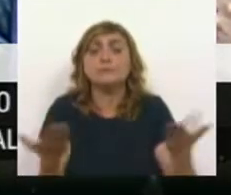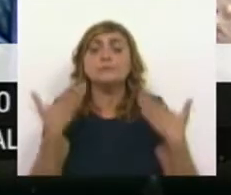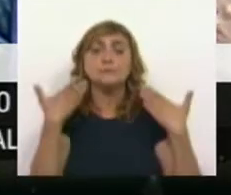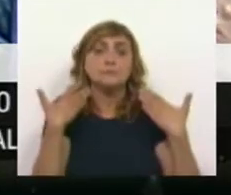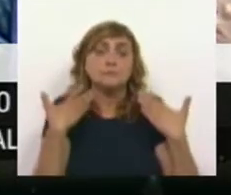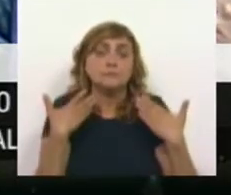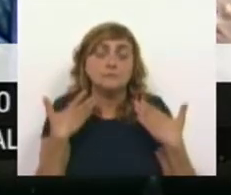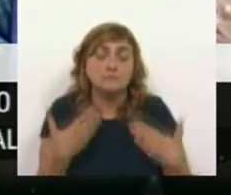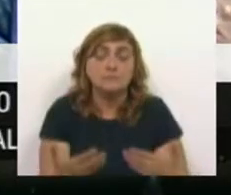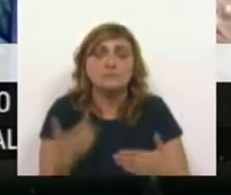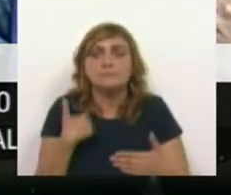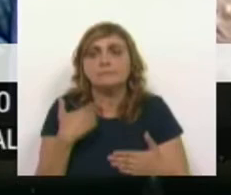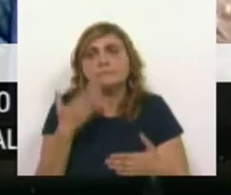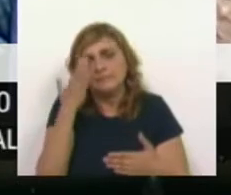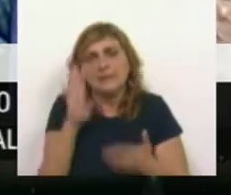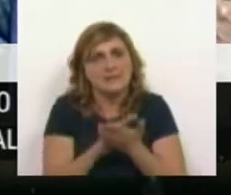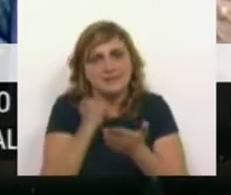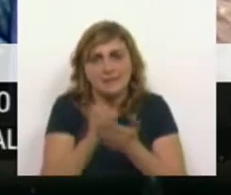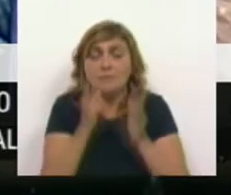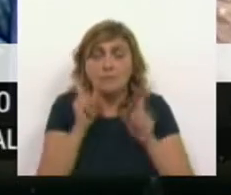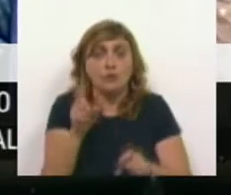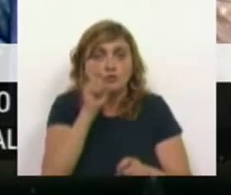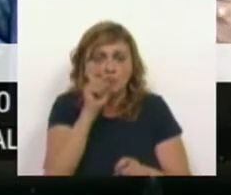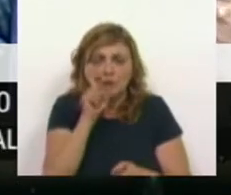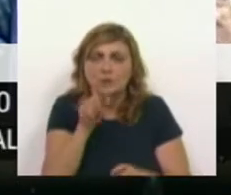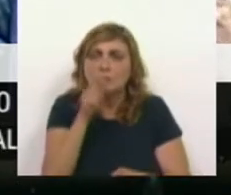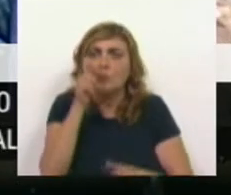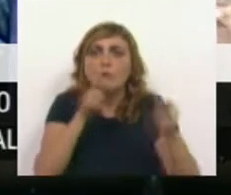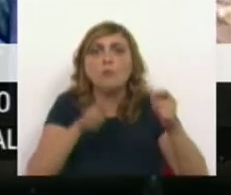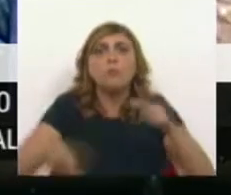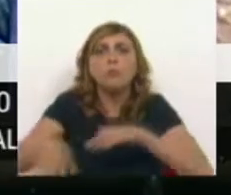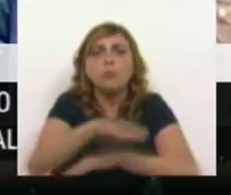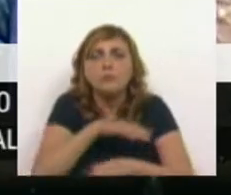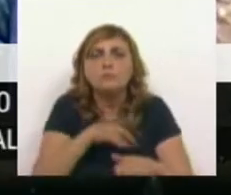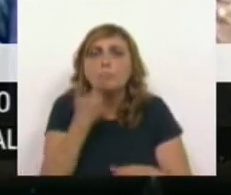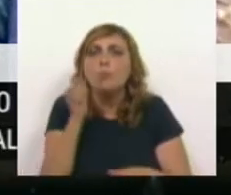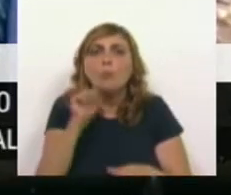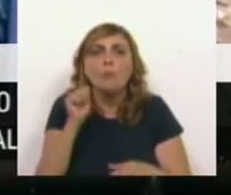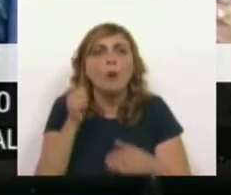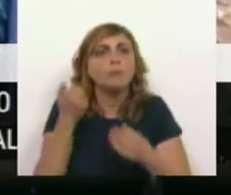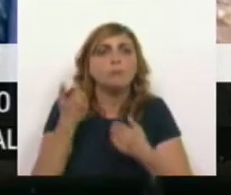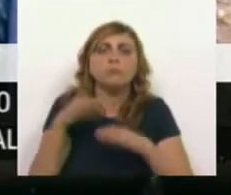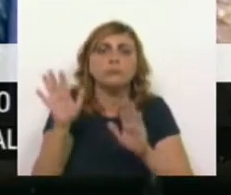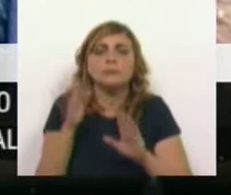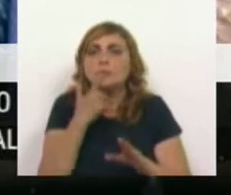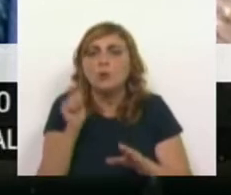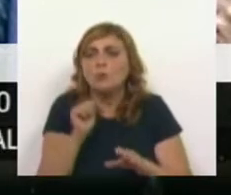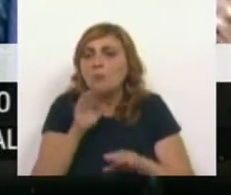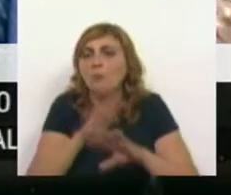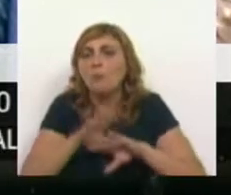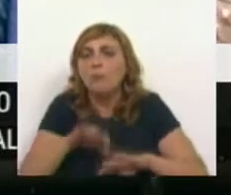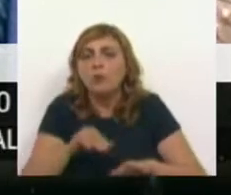Consideramos sempre que a segurança e a proteção da população não pode ficar refém